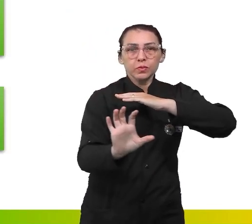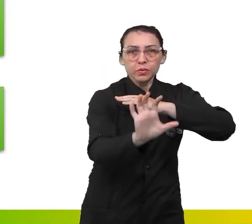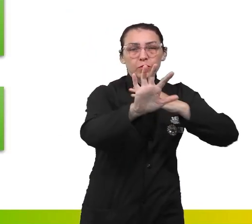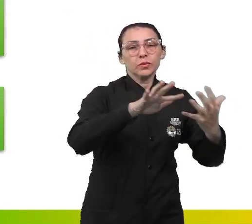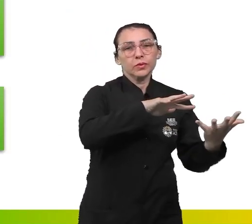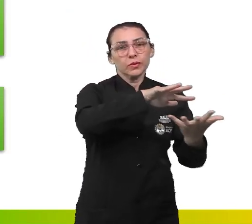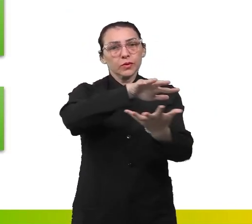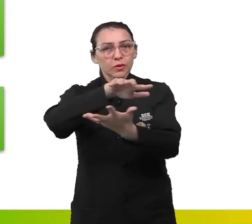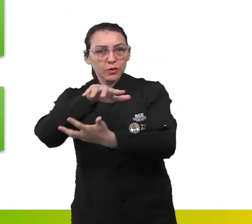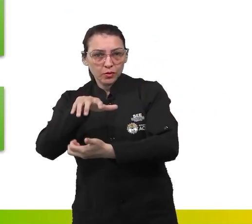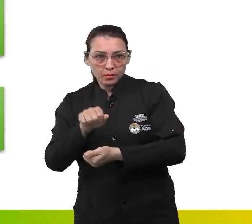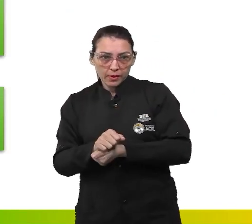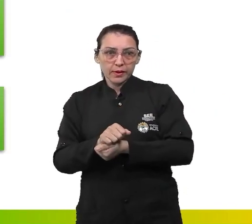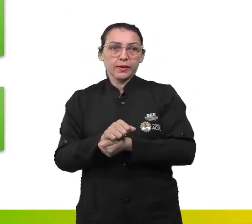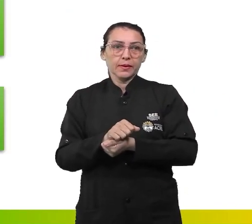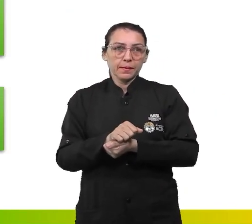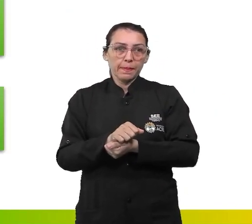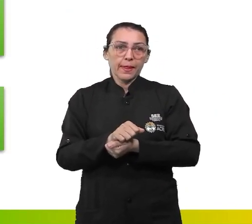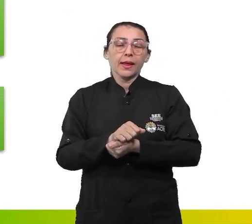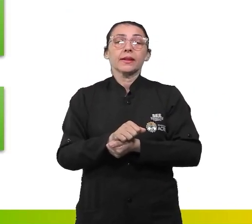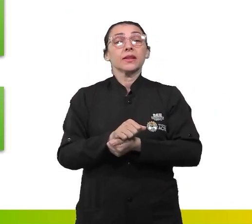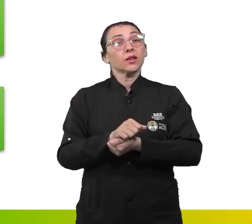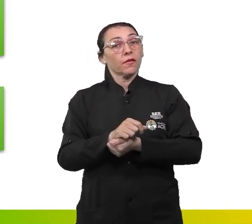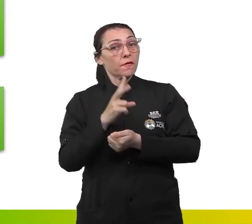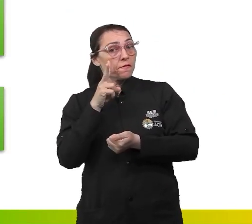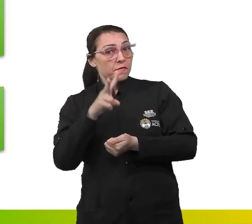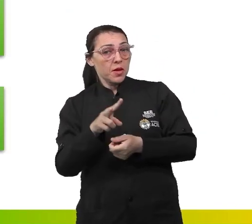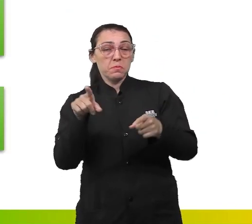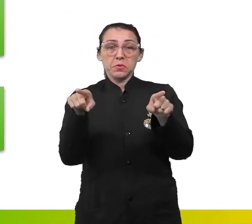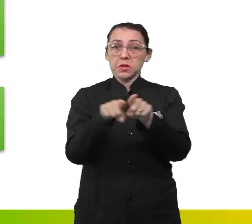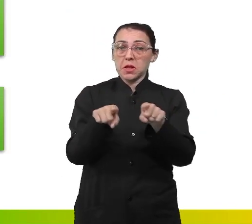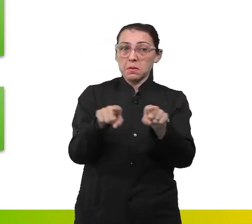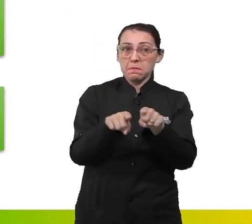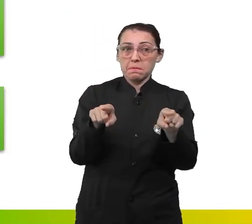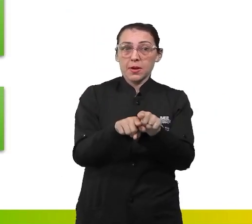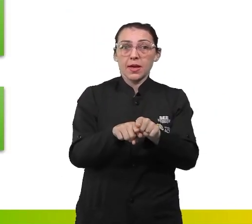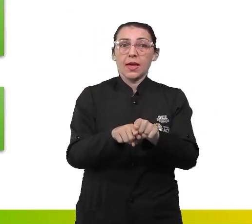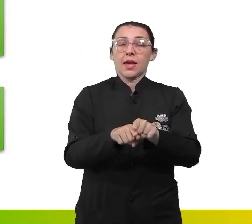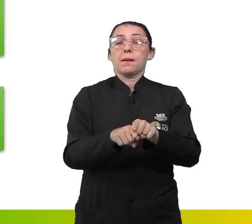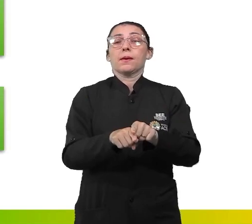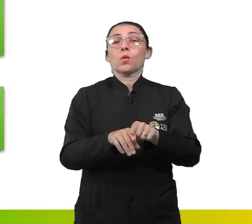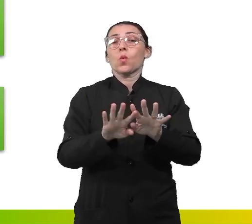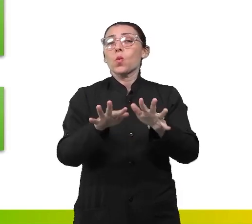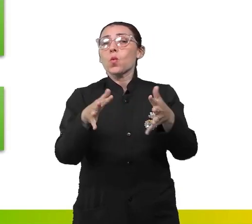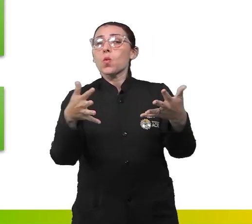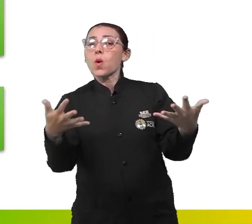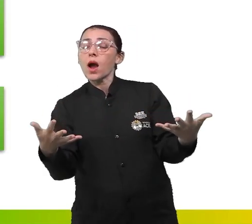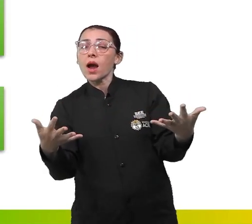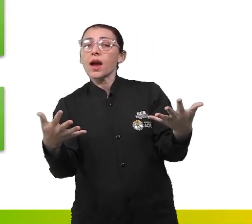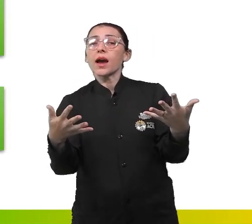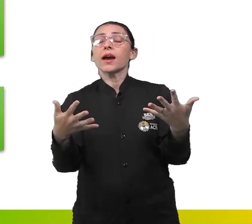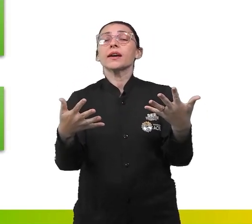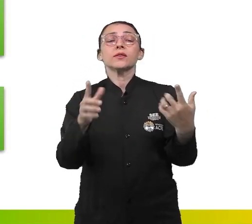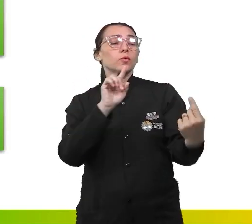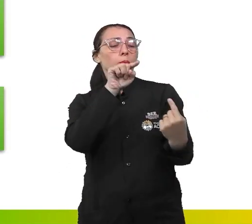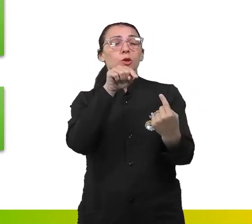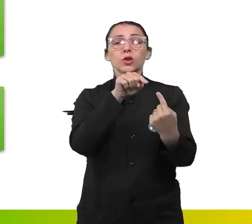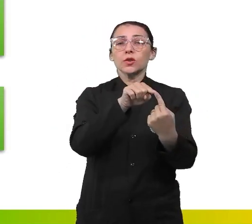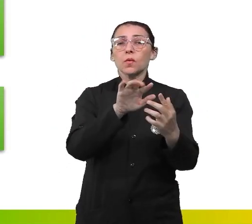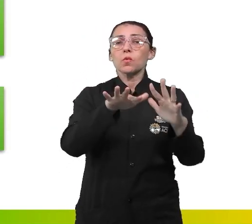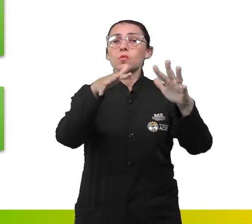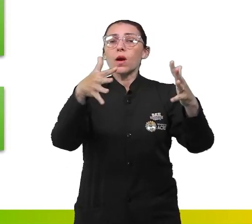desigualdades regionais e globais, e nós vimos ao longo dessa videoaula quais as causas, quais